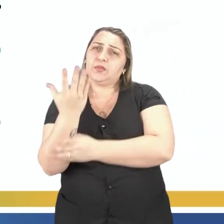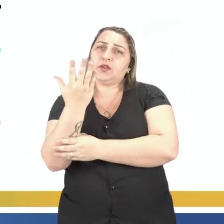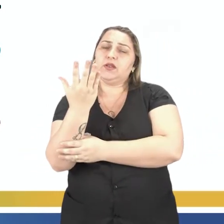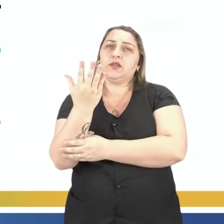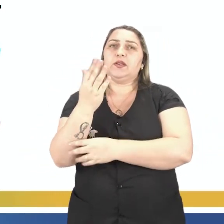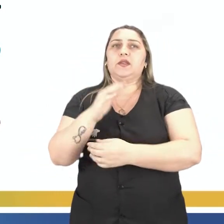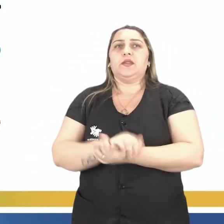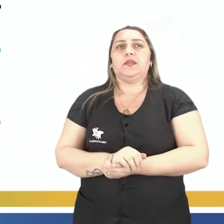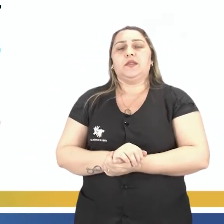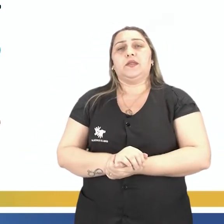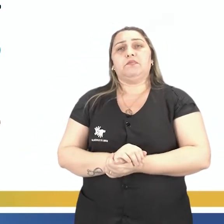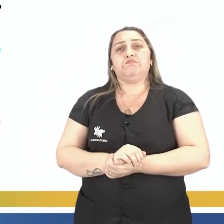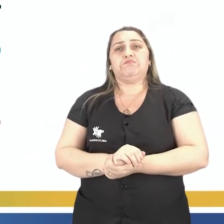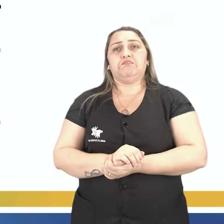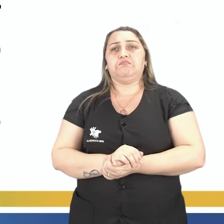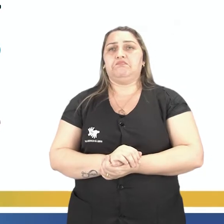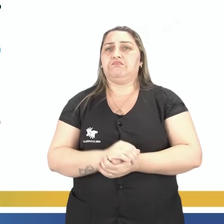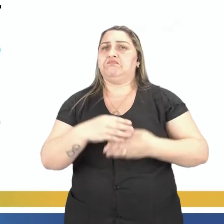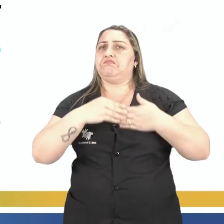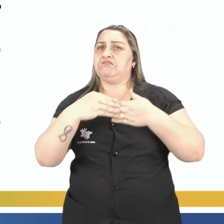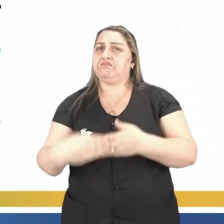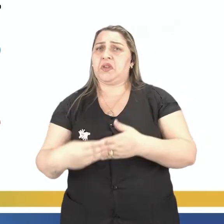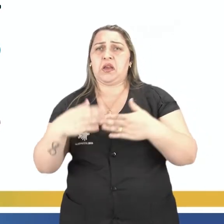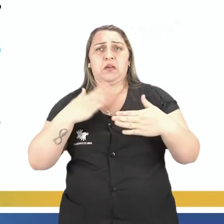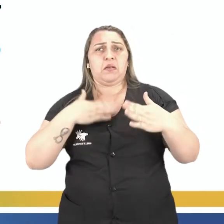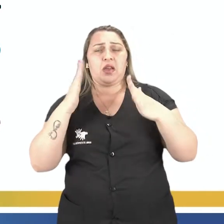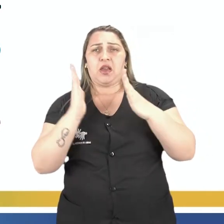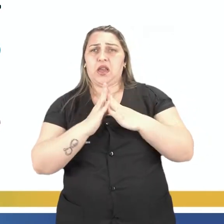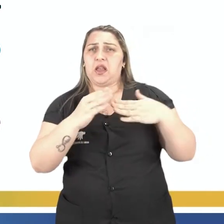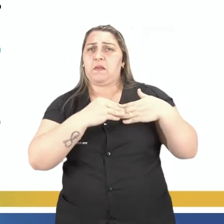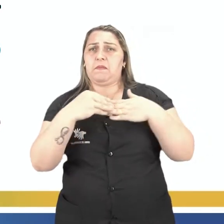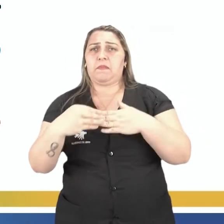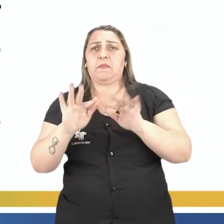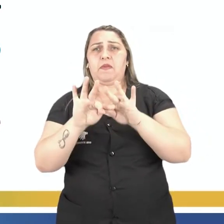gero uma produção, eu não a levo para minha casa, nem para minha